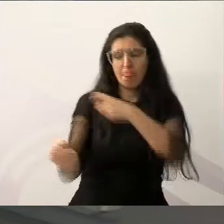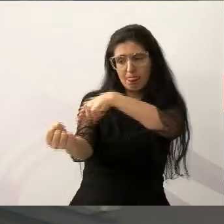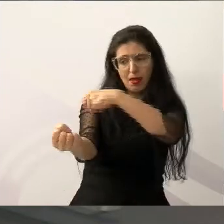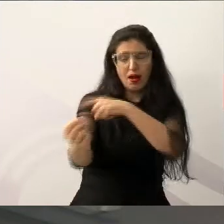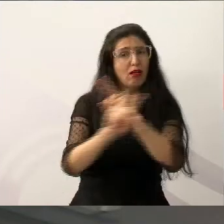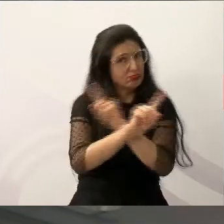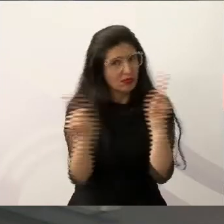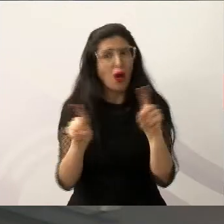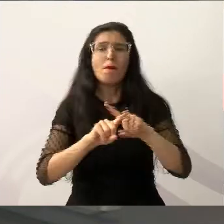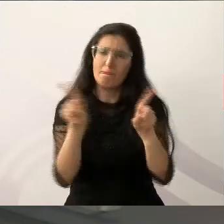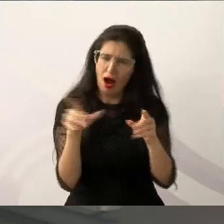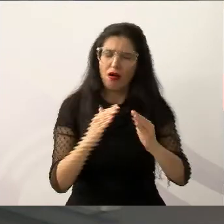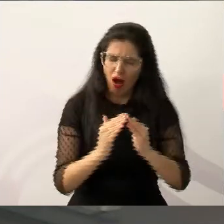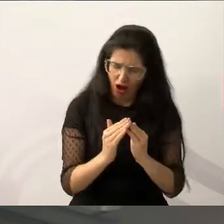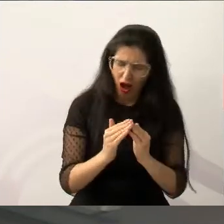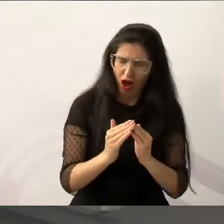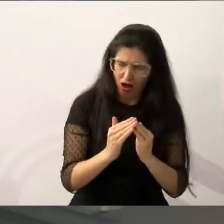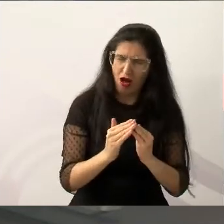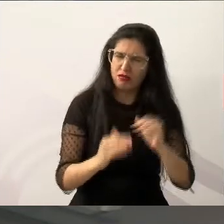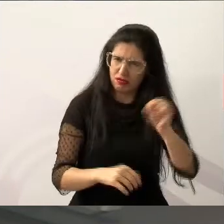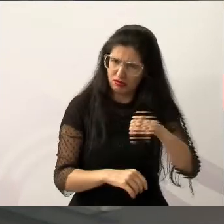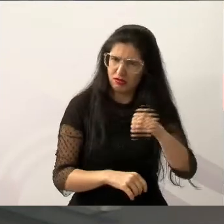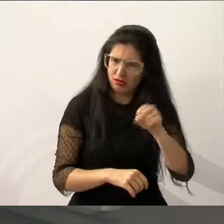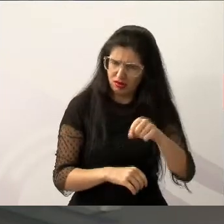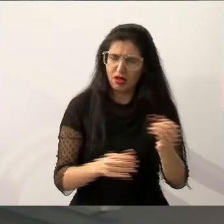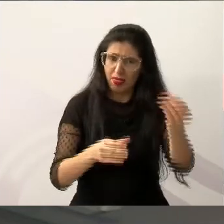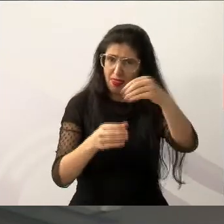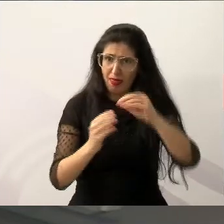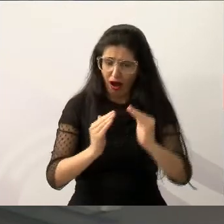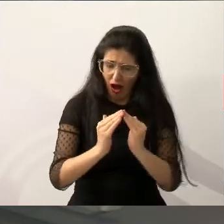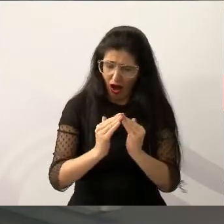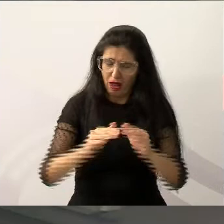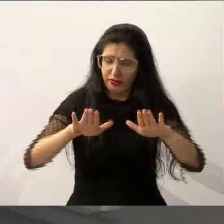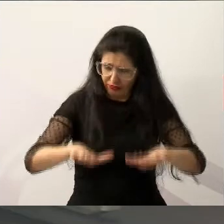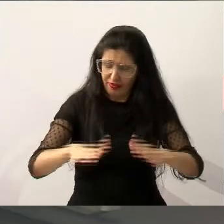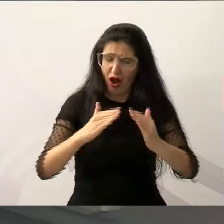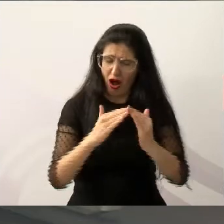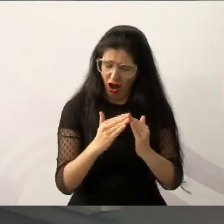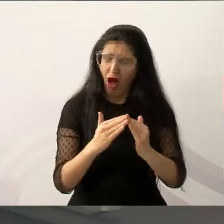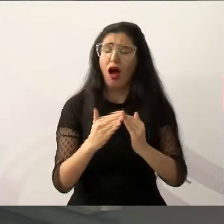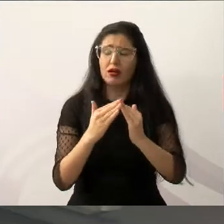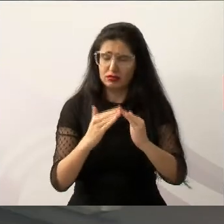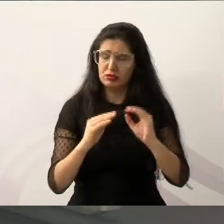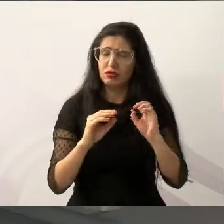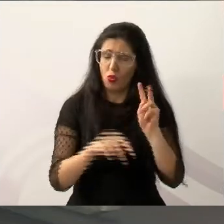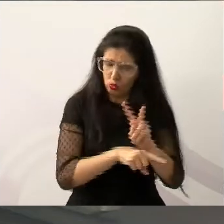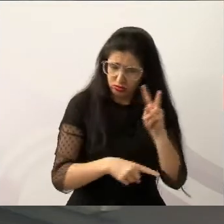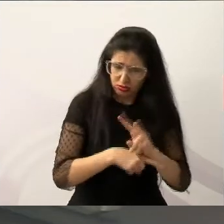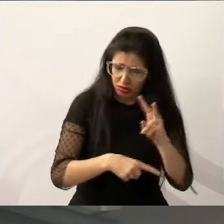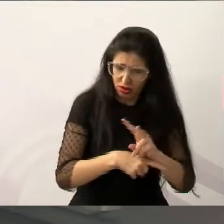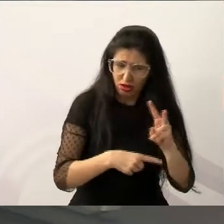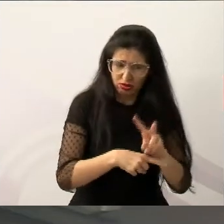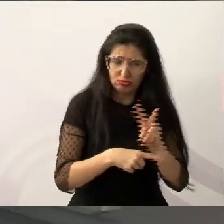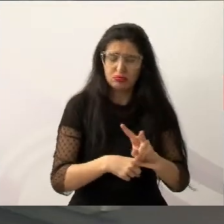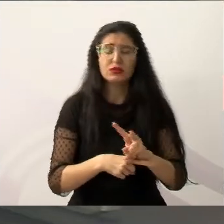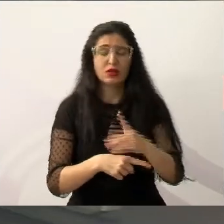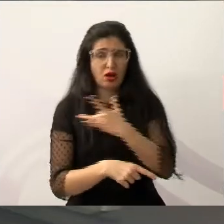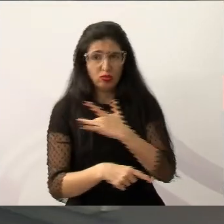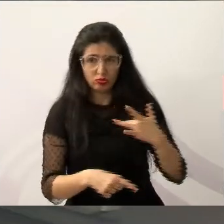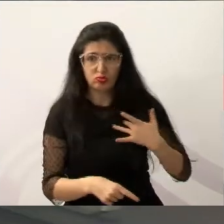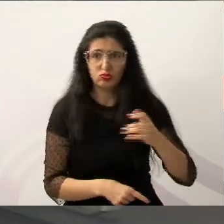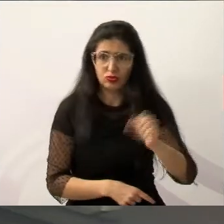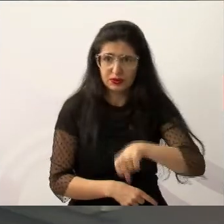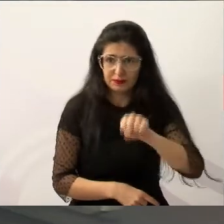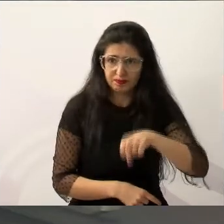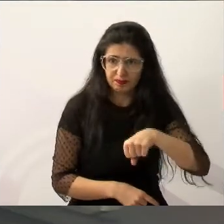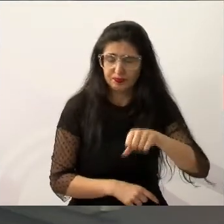em isolamento. Espera aí. Então, eu acredito que agora eu também falo uma fala aqui, quero